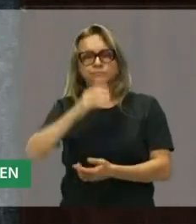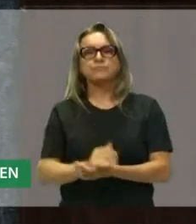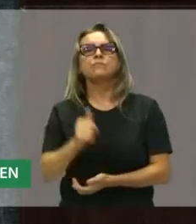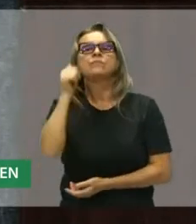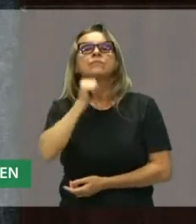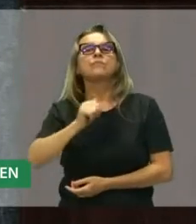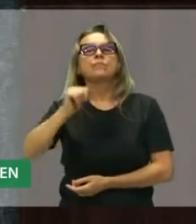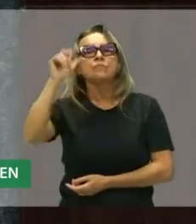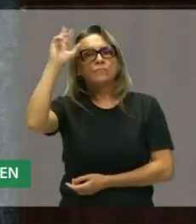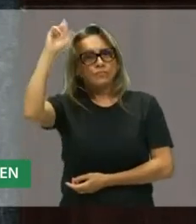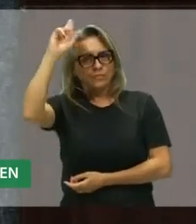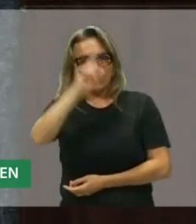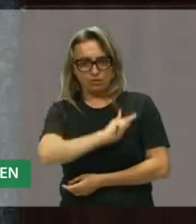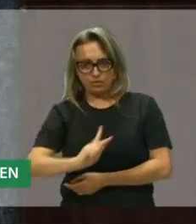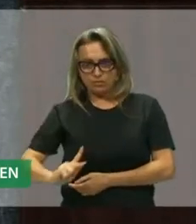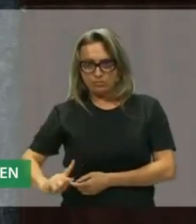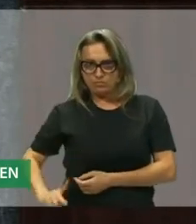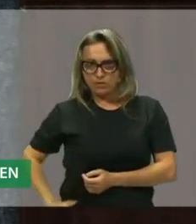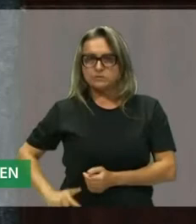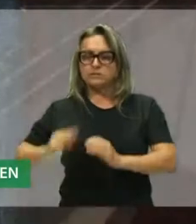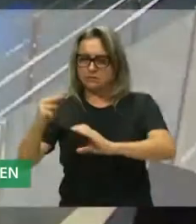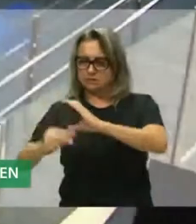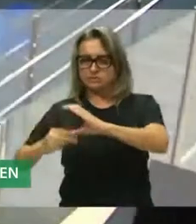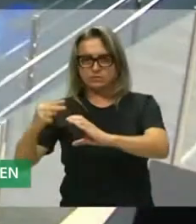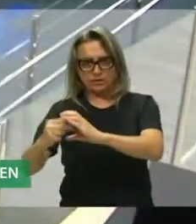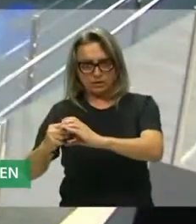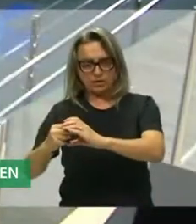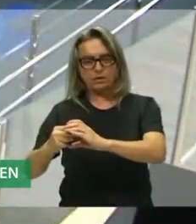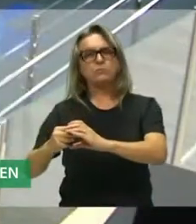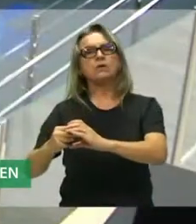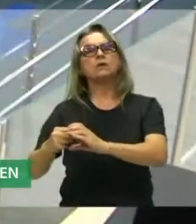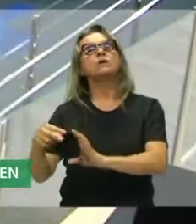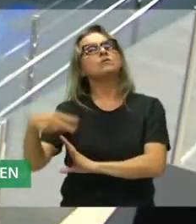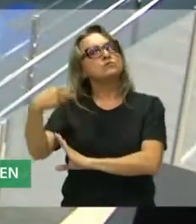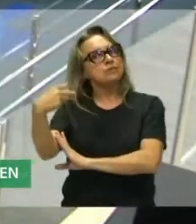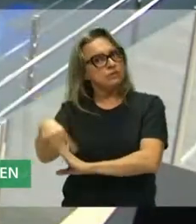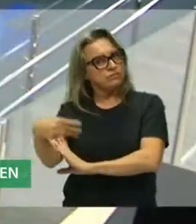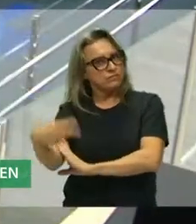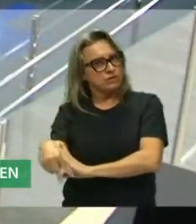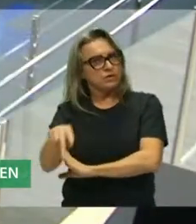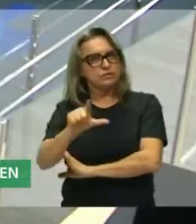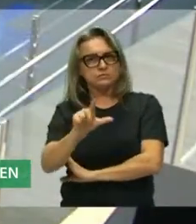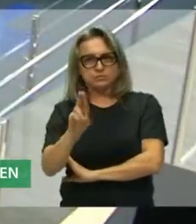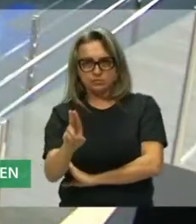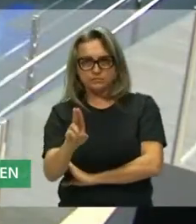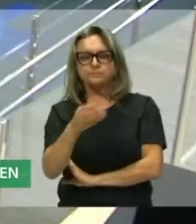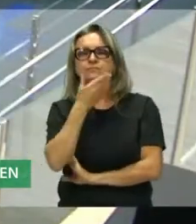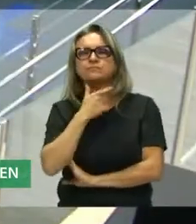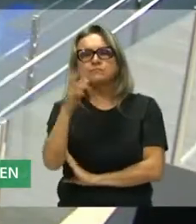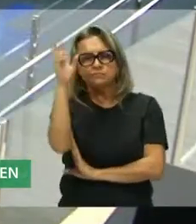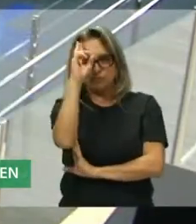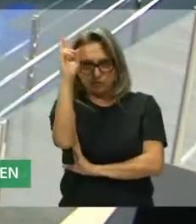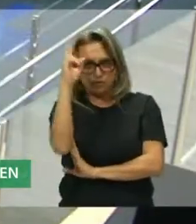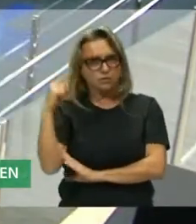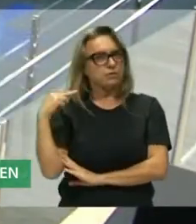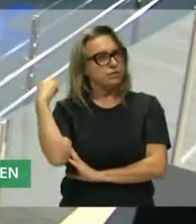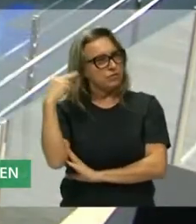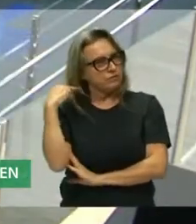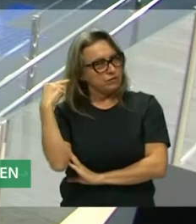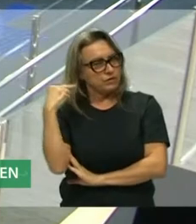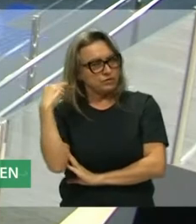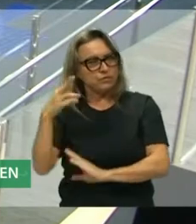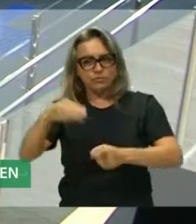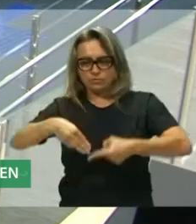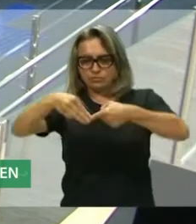Senhora Presidente da Câmara de Vereadores do município de Navegantes, Lu Bittencourt. Senhor vereador do município de Navegantes, Antônio